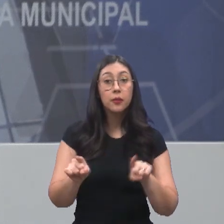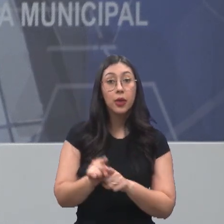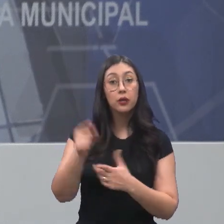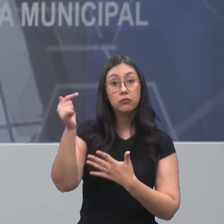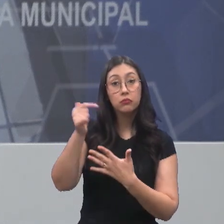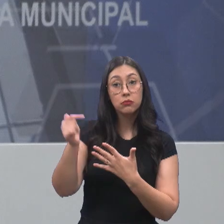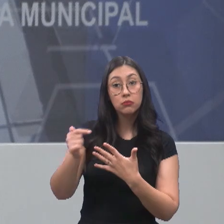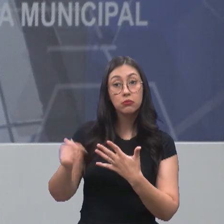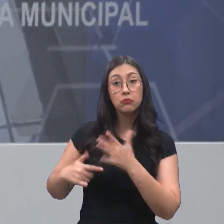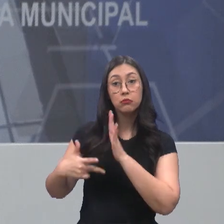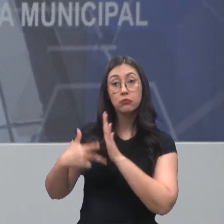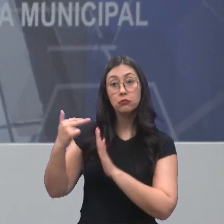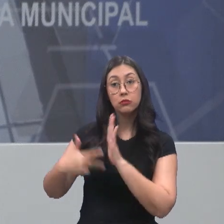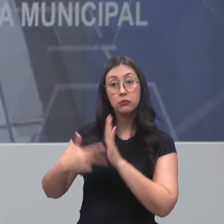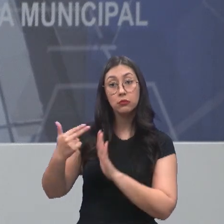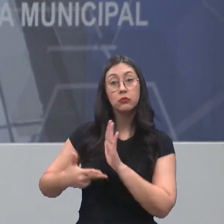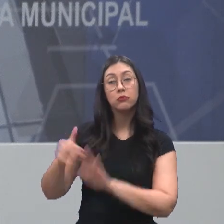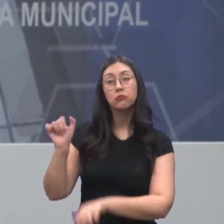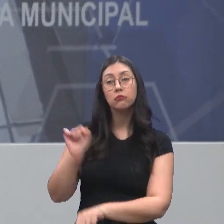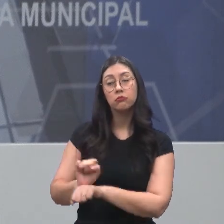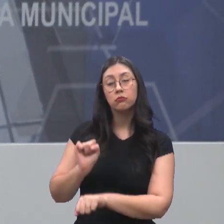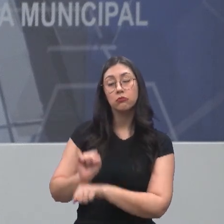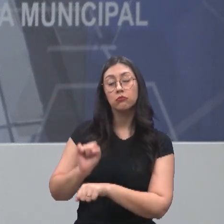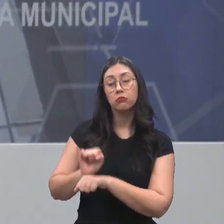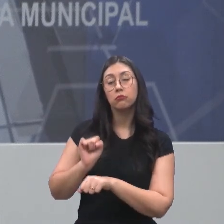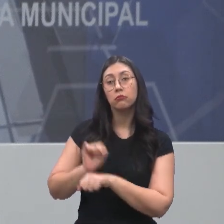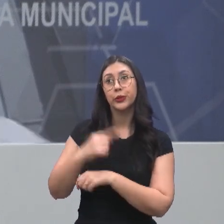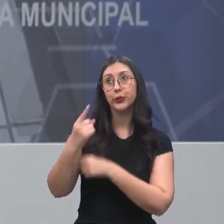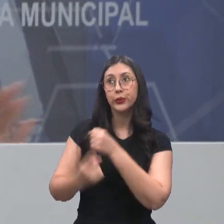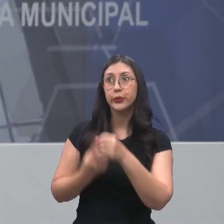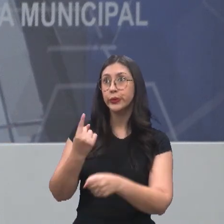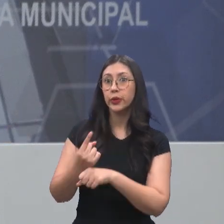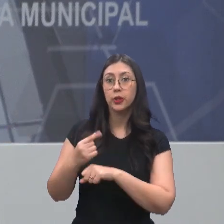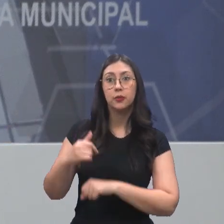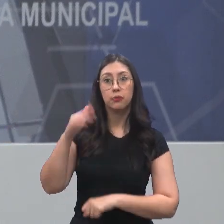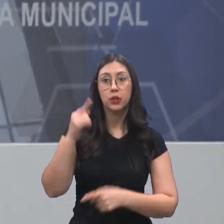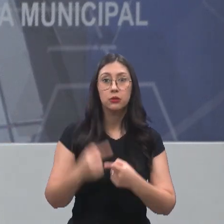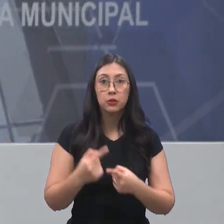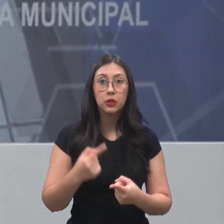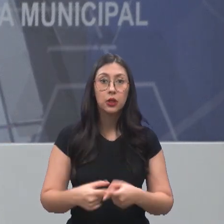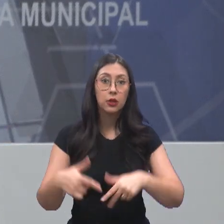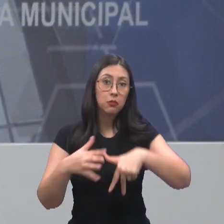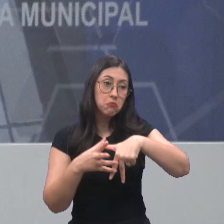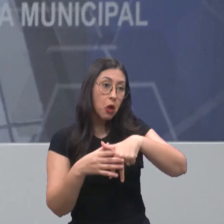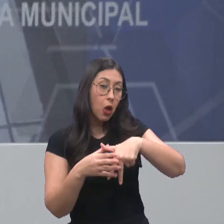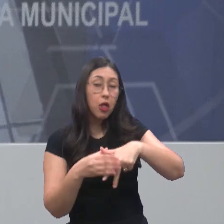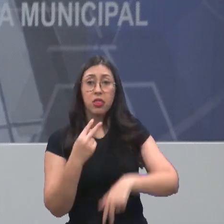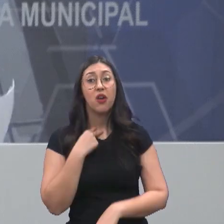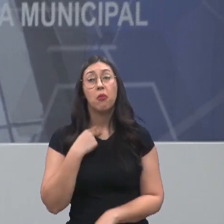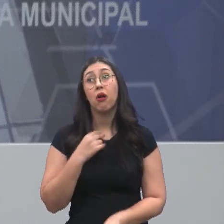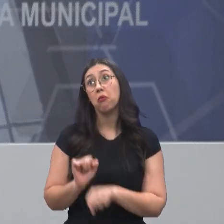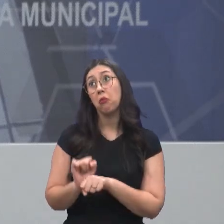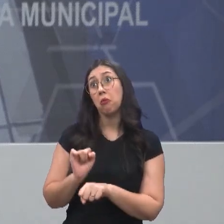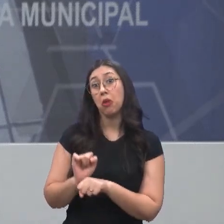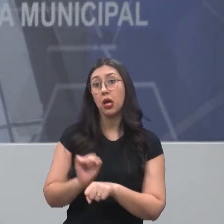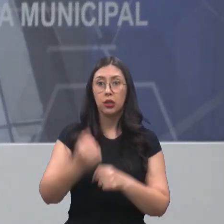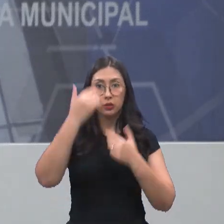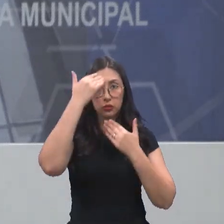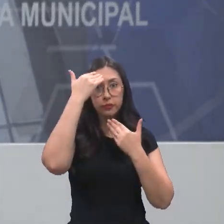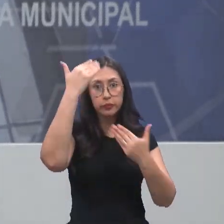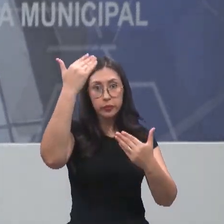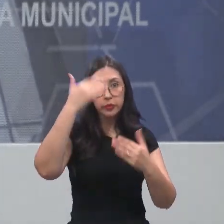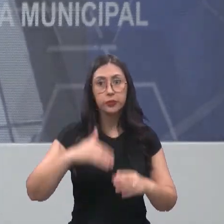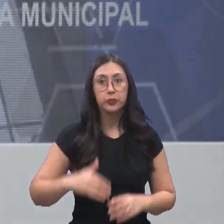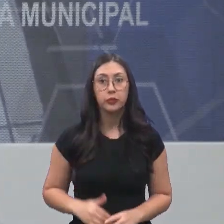também de cirurgia que estão aí parados há mais de 1 ano, porque o munícipe não pode ficar à mercê do além. Obrigada, senhor